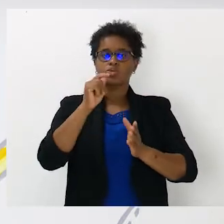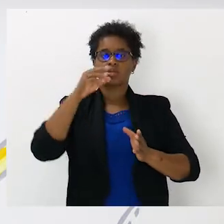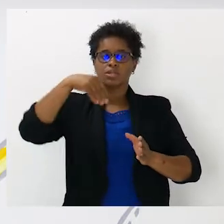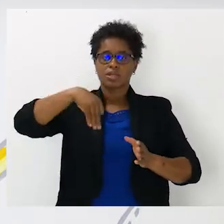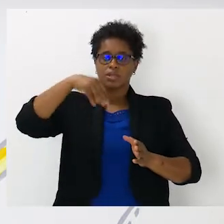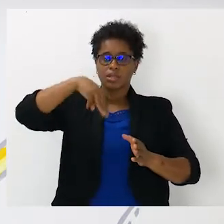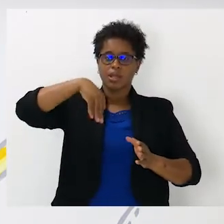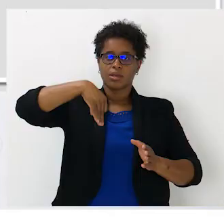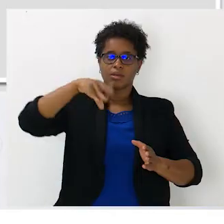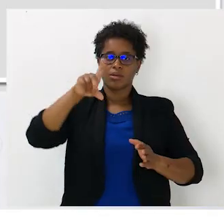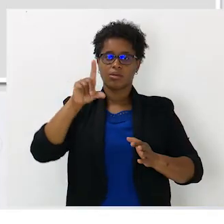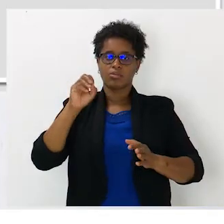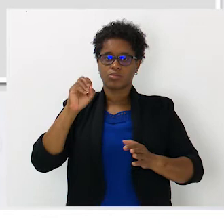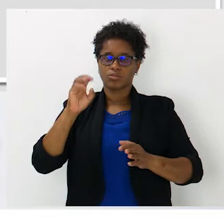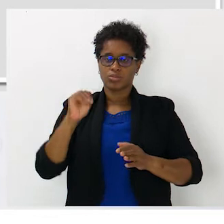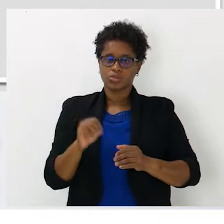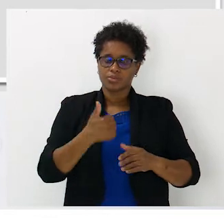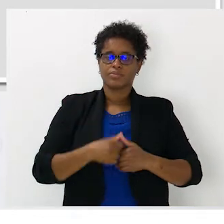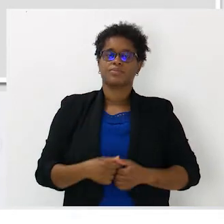bem? Pois,